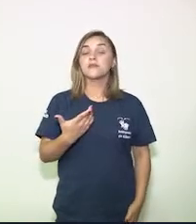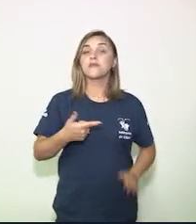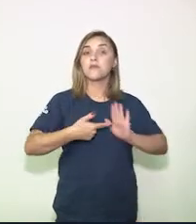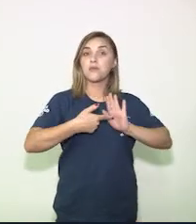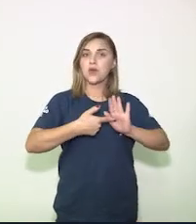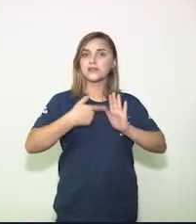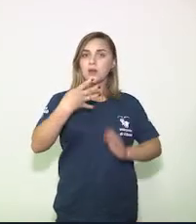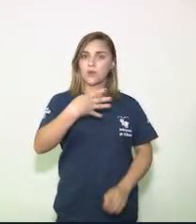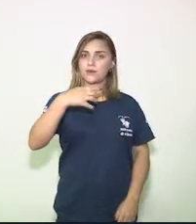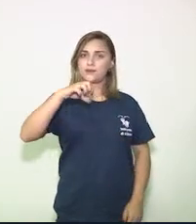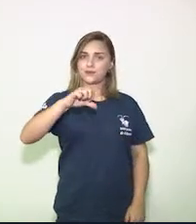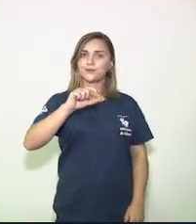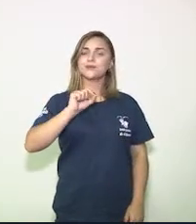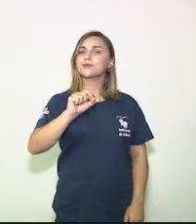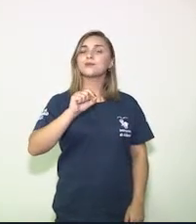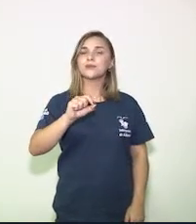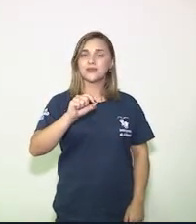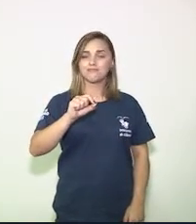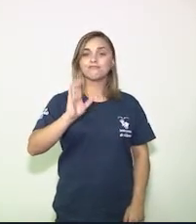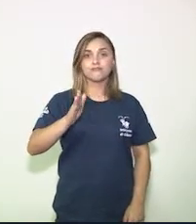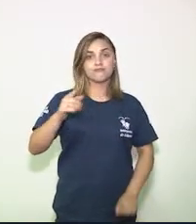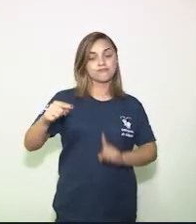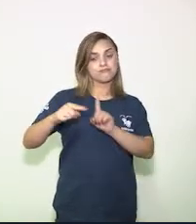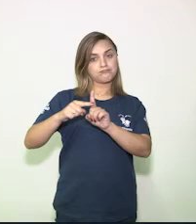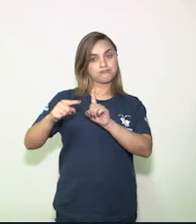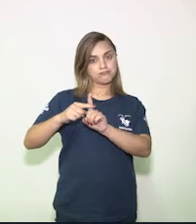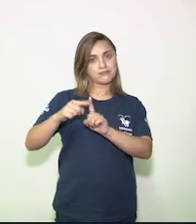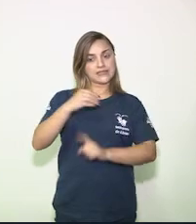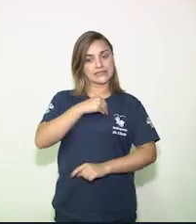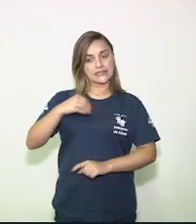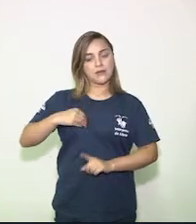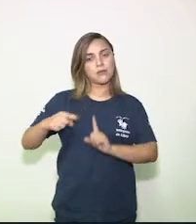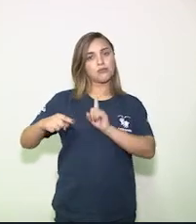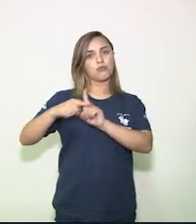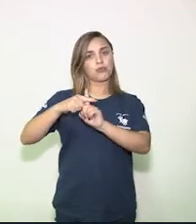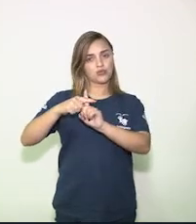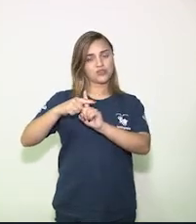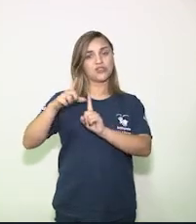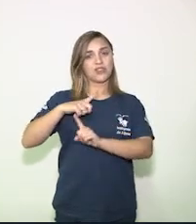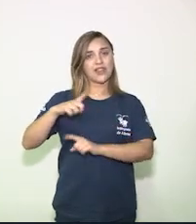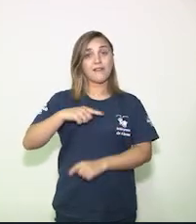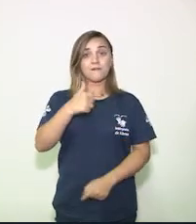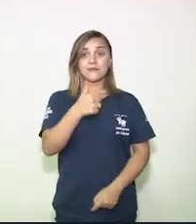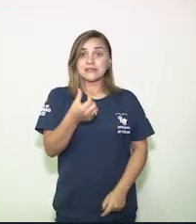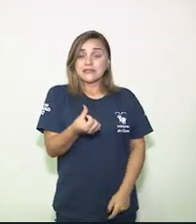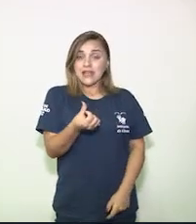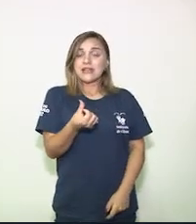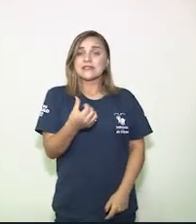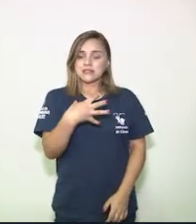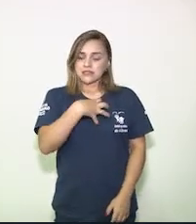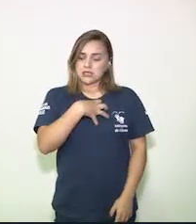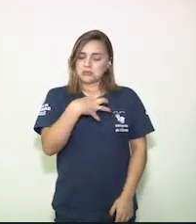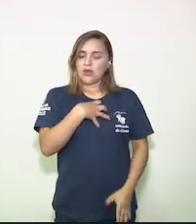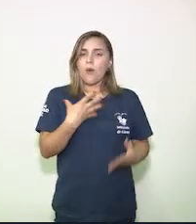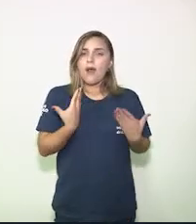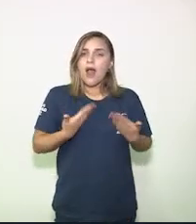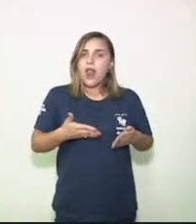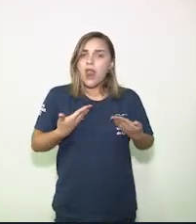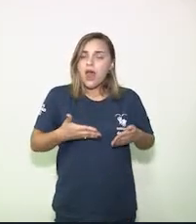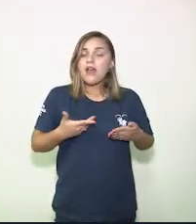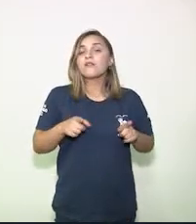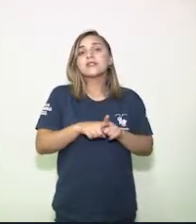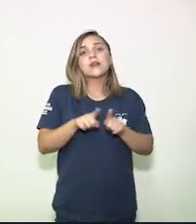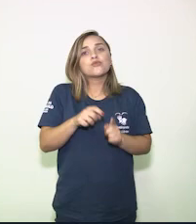192 crianças, 49 eram positivas e 26 delas tinham sintomas leves,